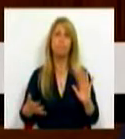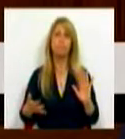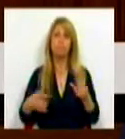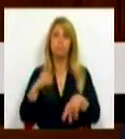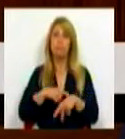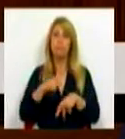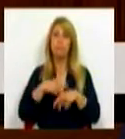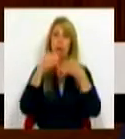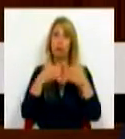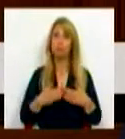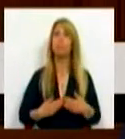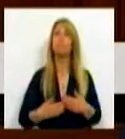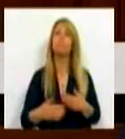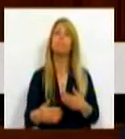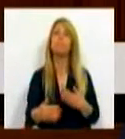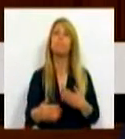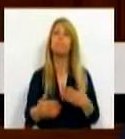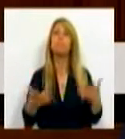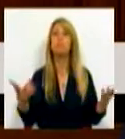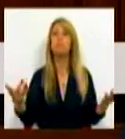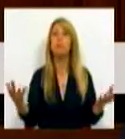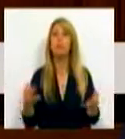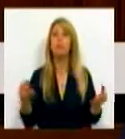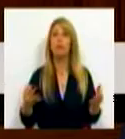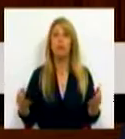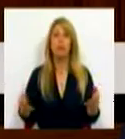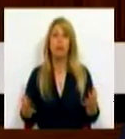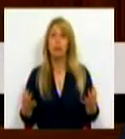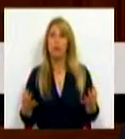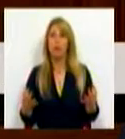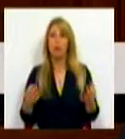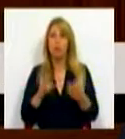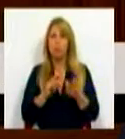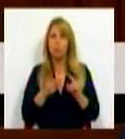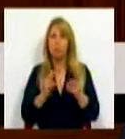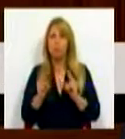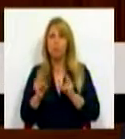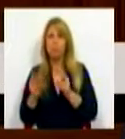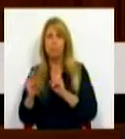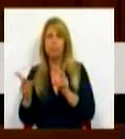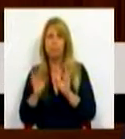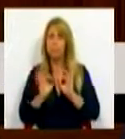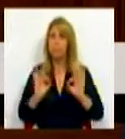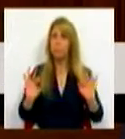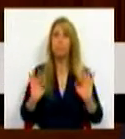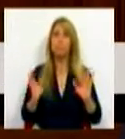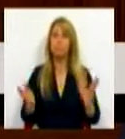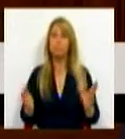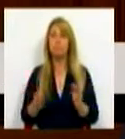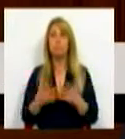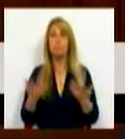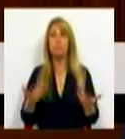longo do tempo, portanto, foi sendo afinada. Para colmatar, digamos,